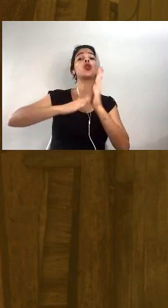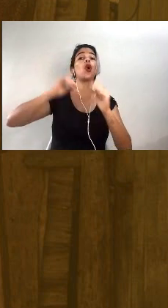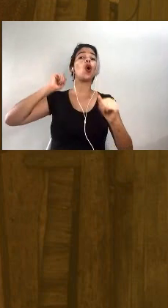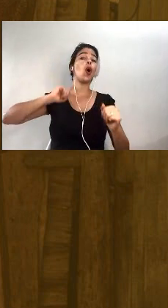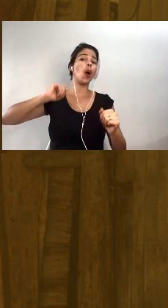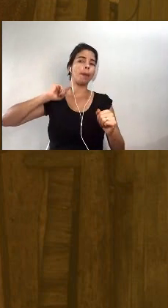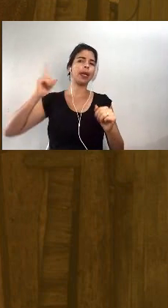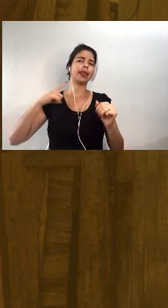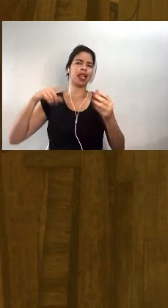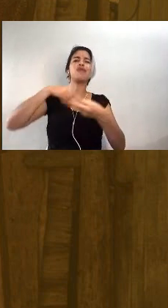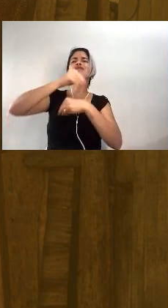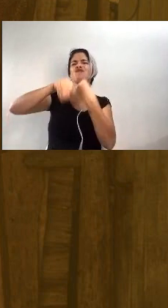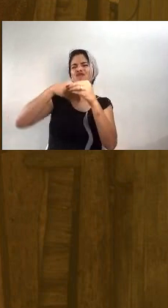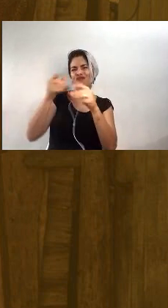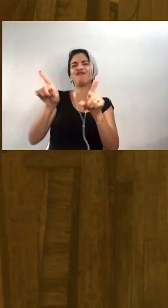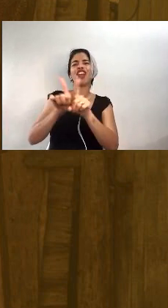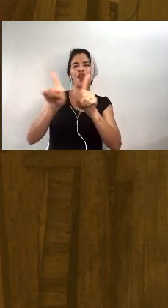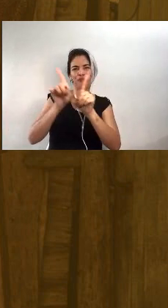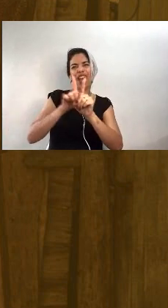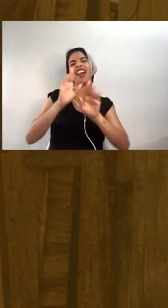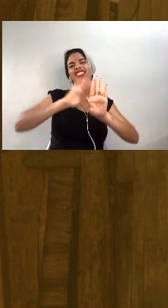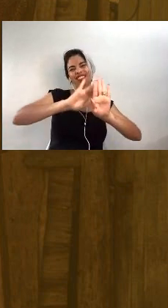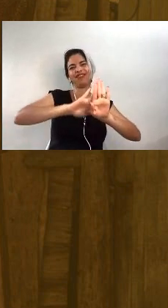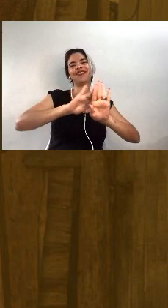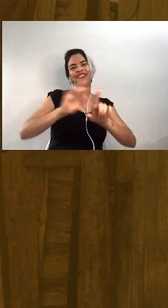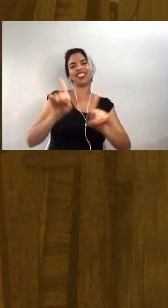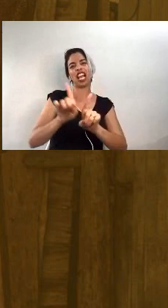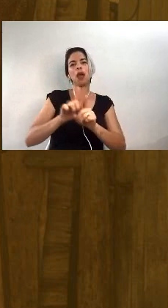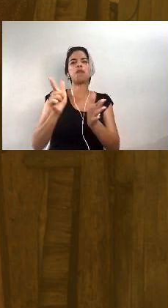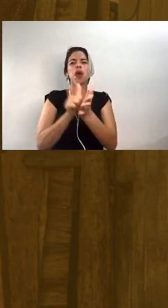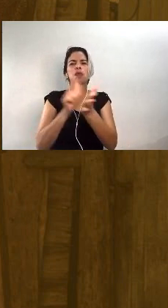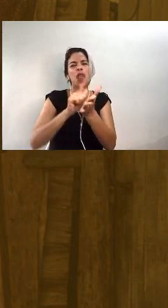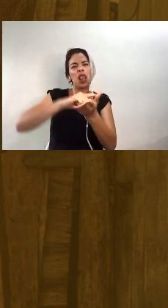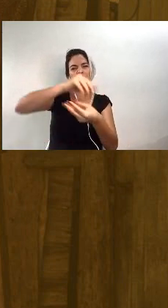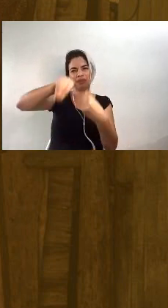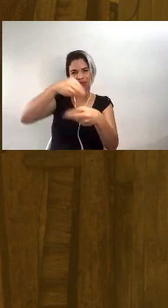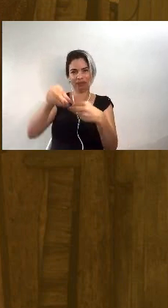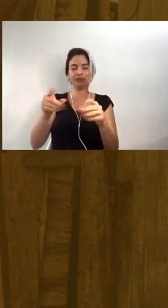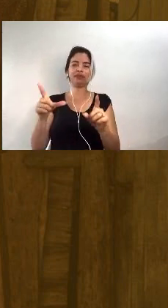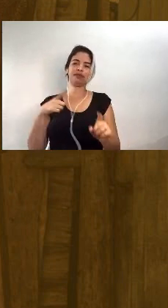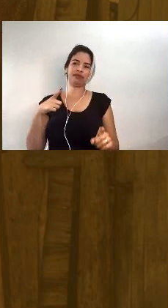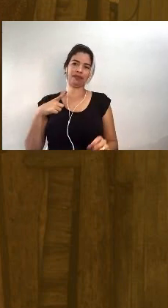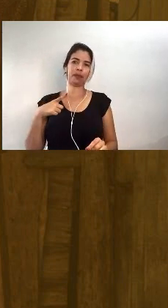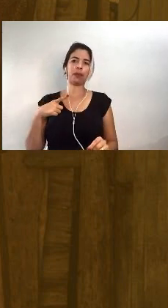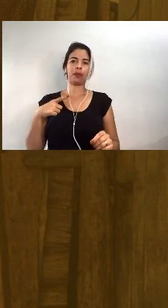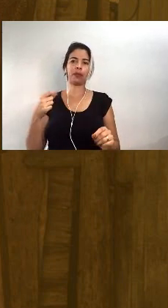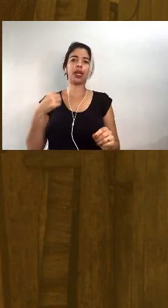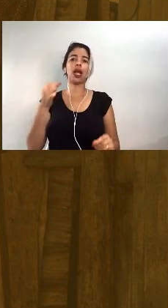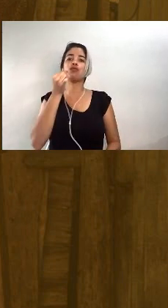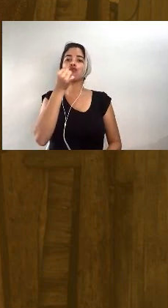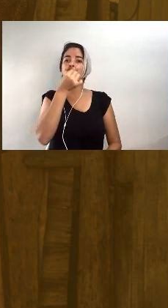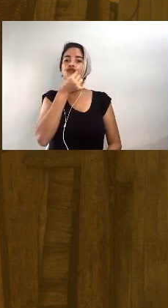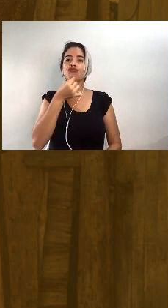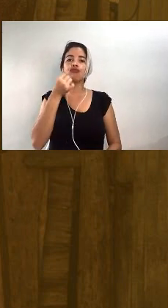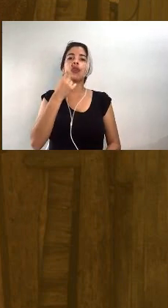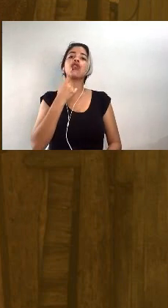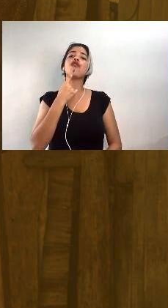baguncinha também atrás aqui de mim, papelada. Estou também com um batom vermelho.